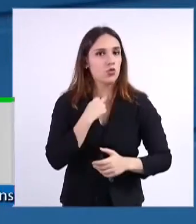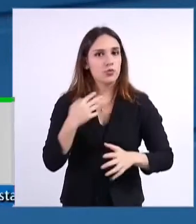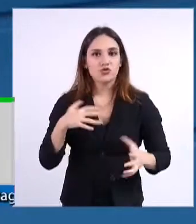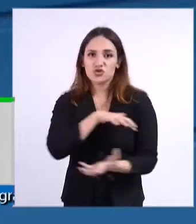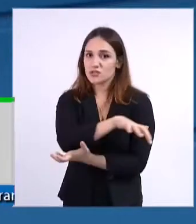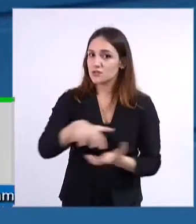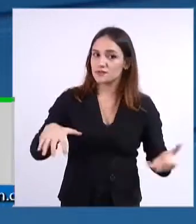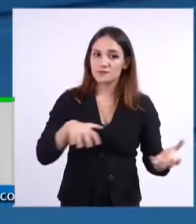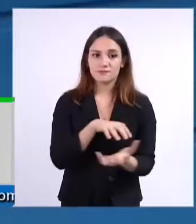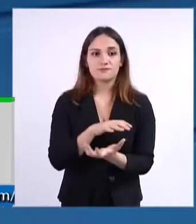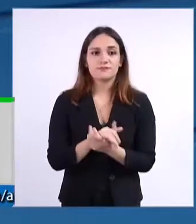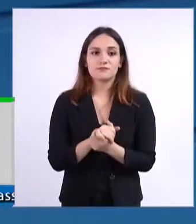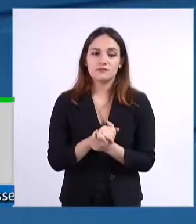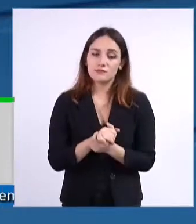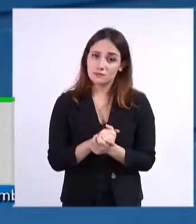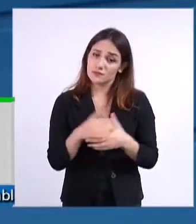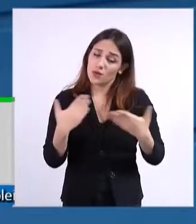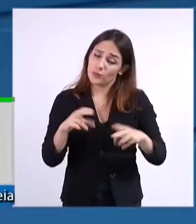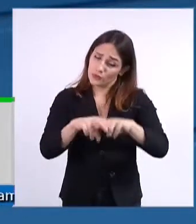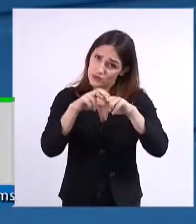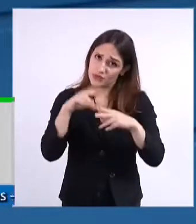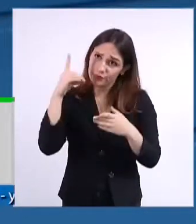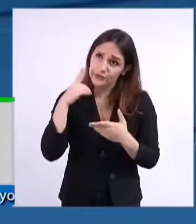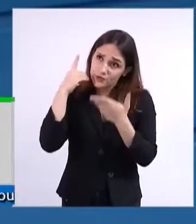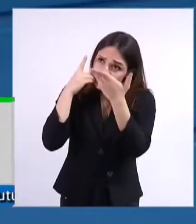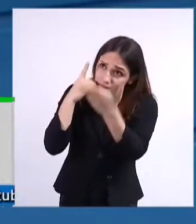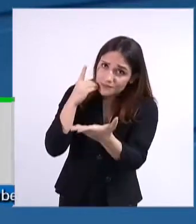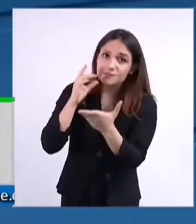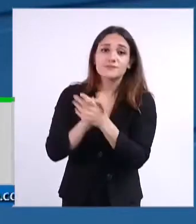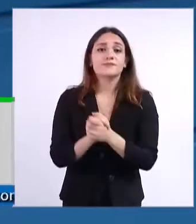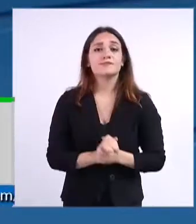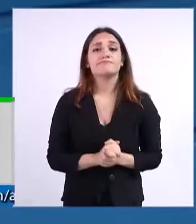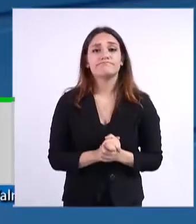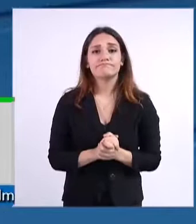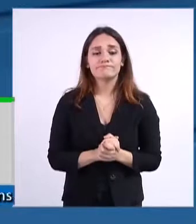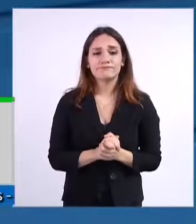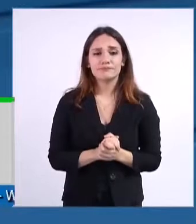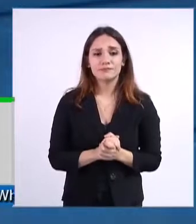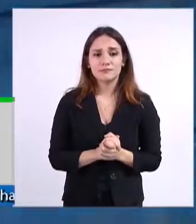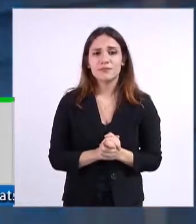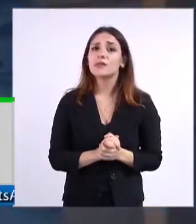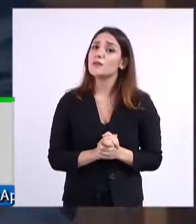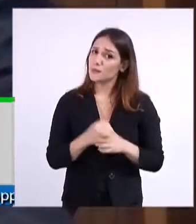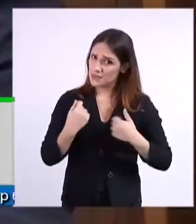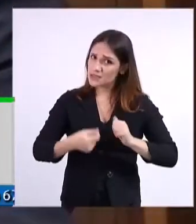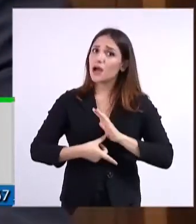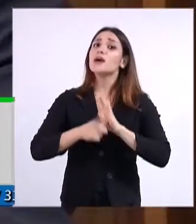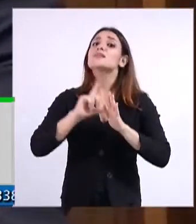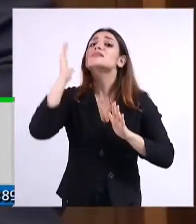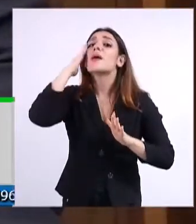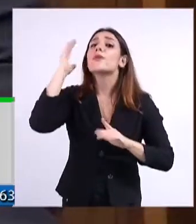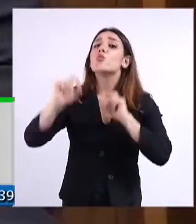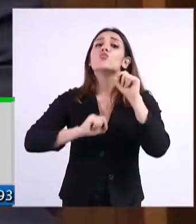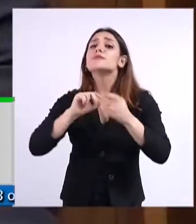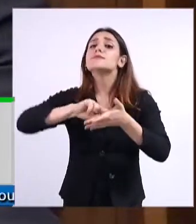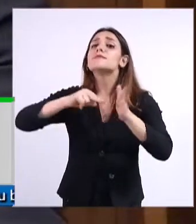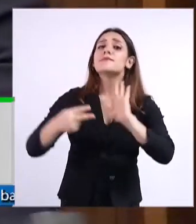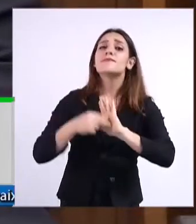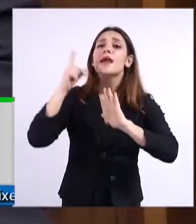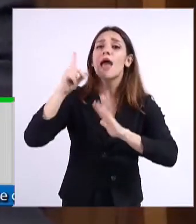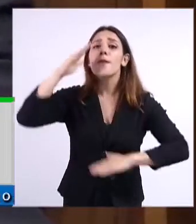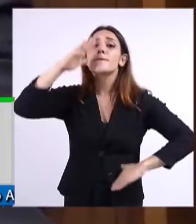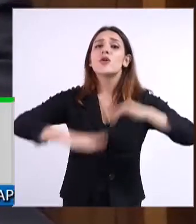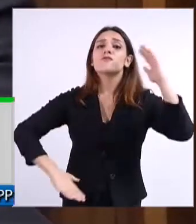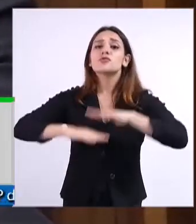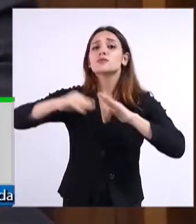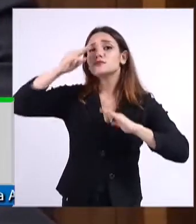greve. Então, nobre deputado Pedro Kemp, procure saber o que representa a